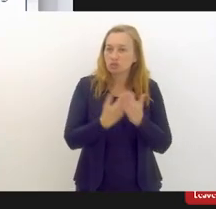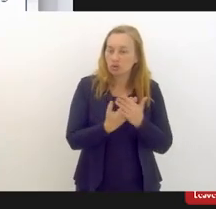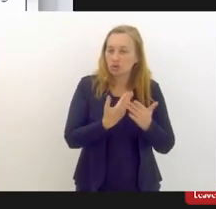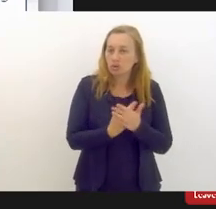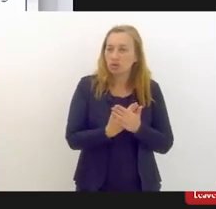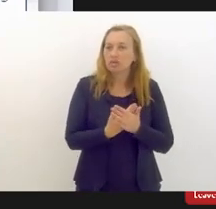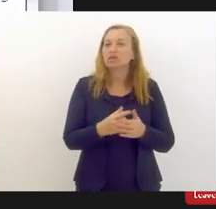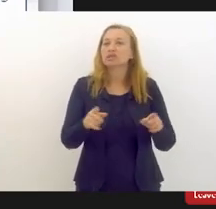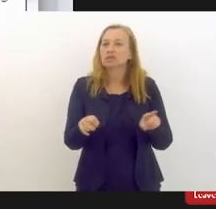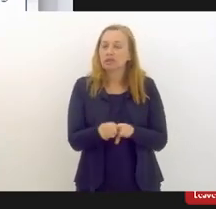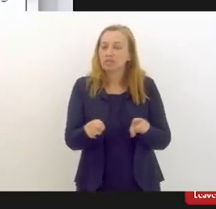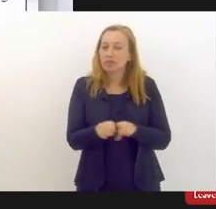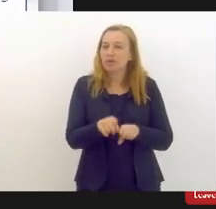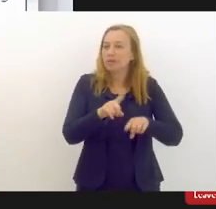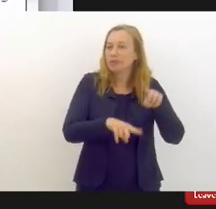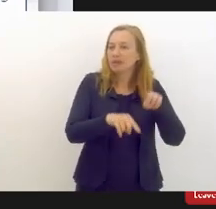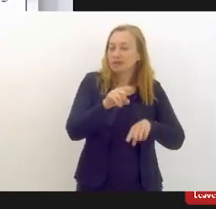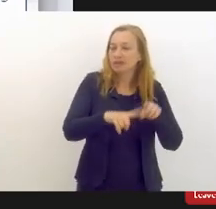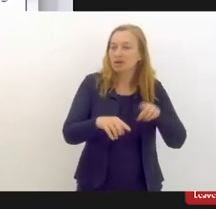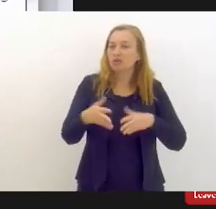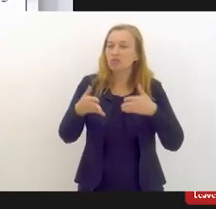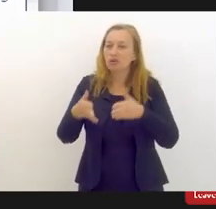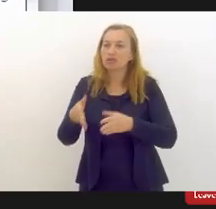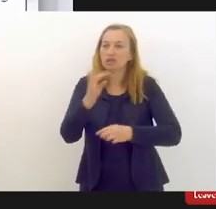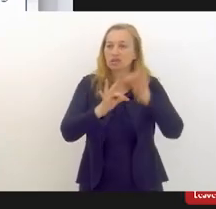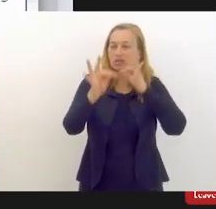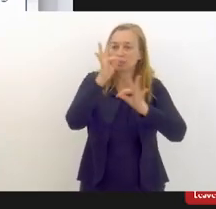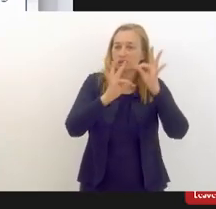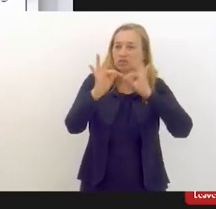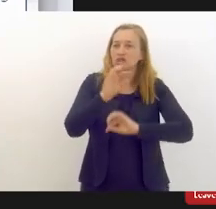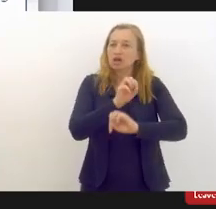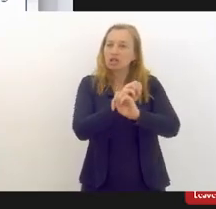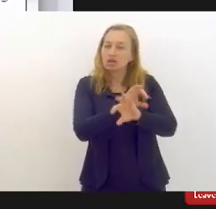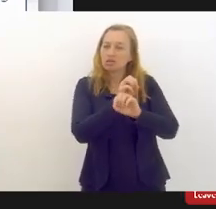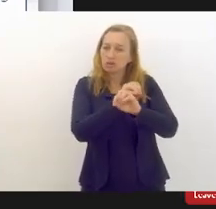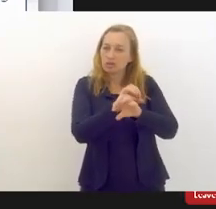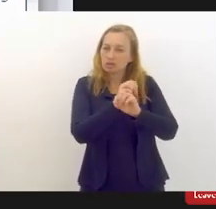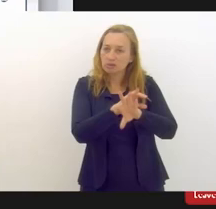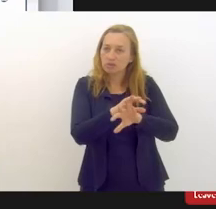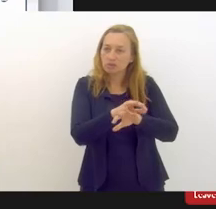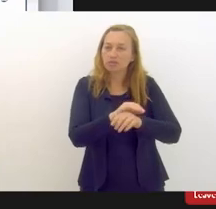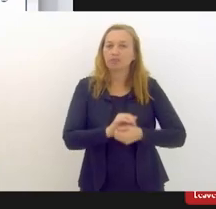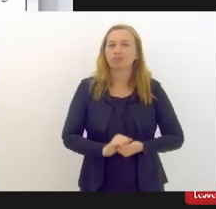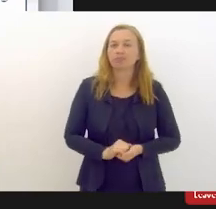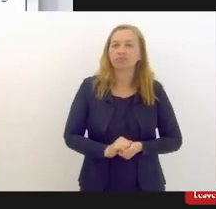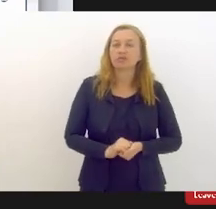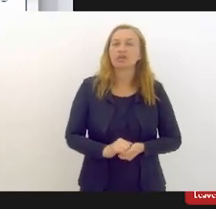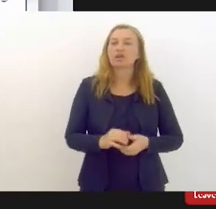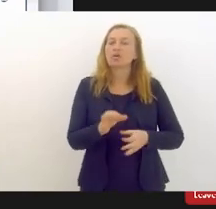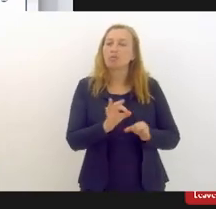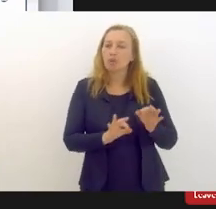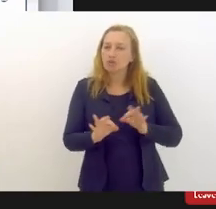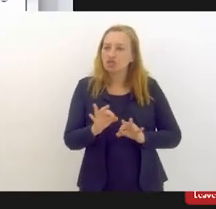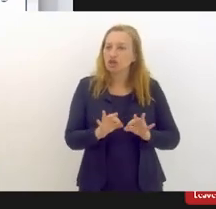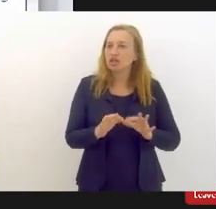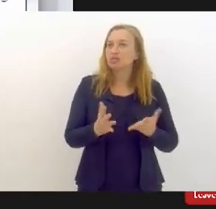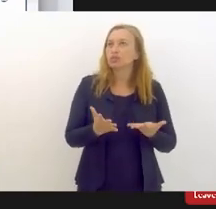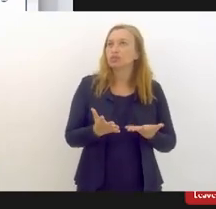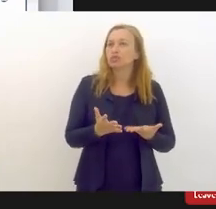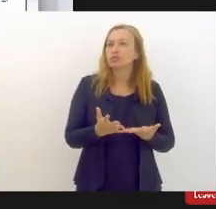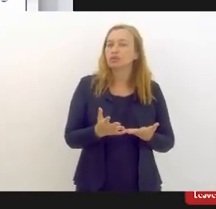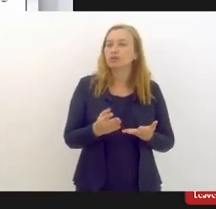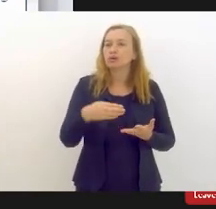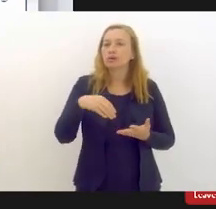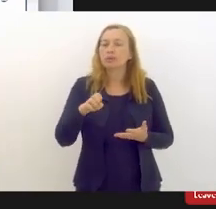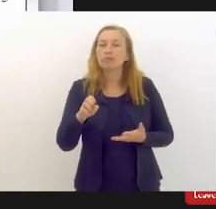temos adquirido um material voltado para a tecnologia educacional e passando por projetos, né, projeto